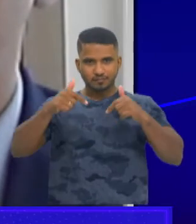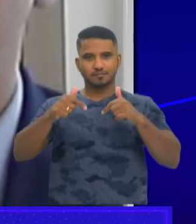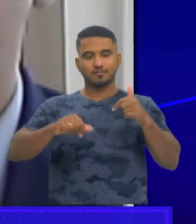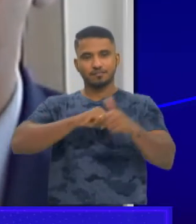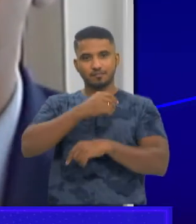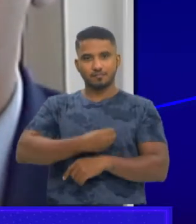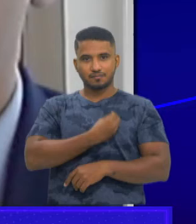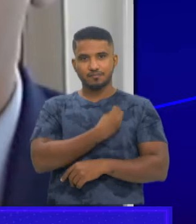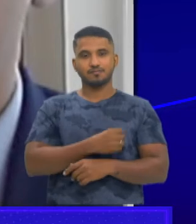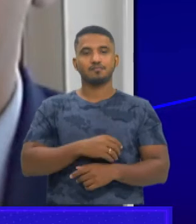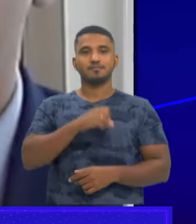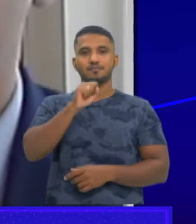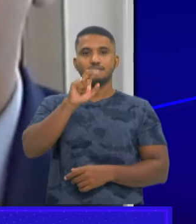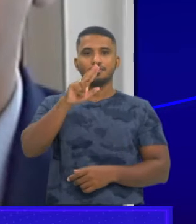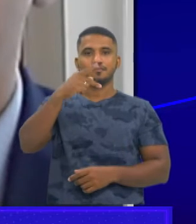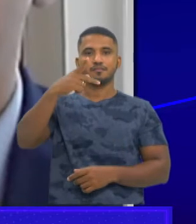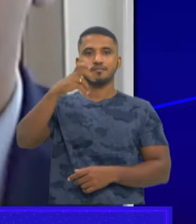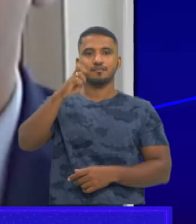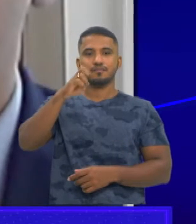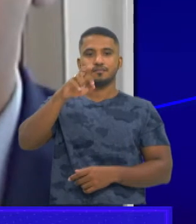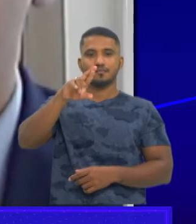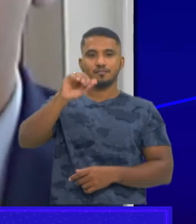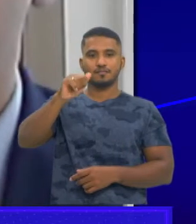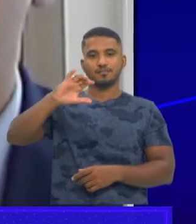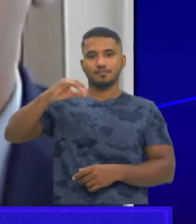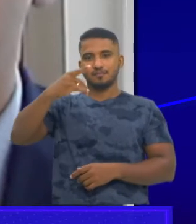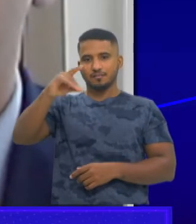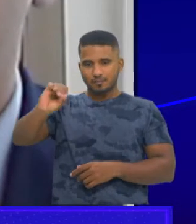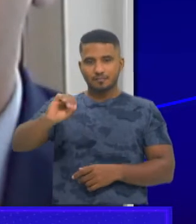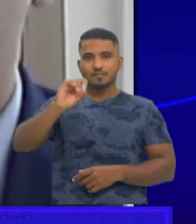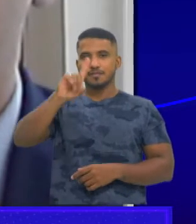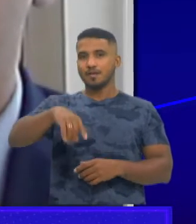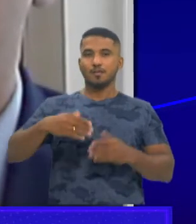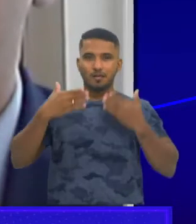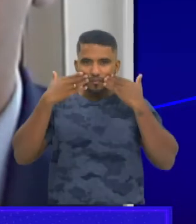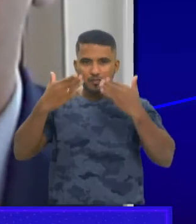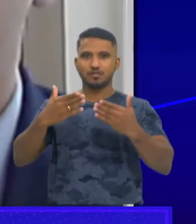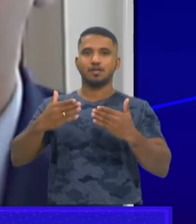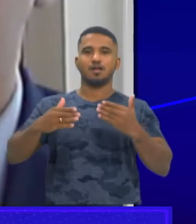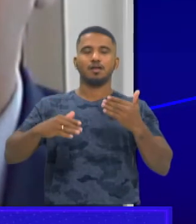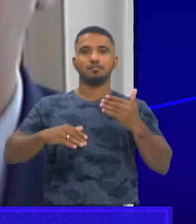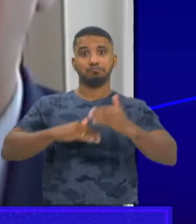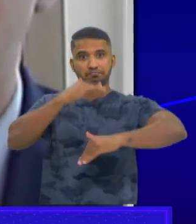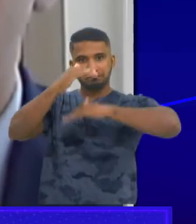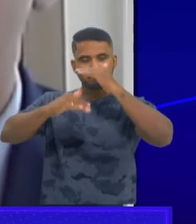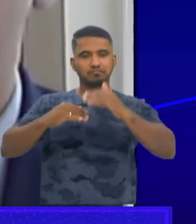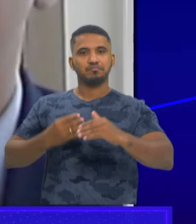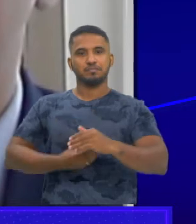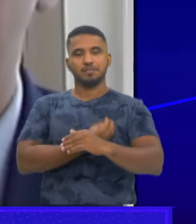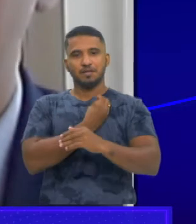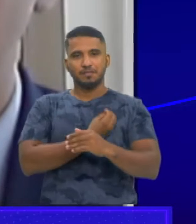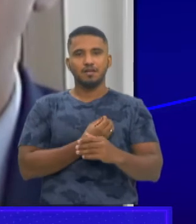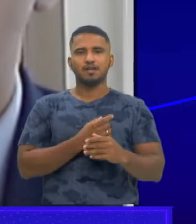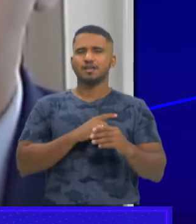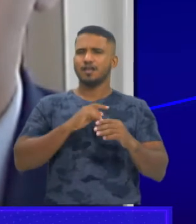bater recorde, em superação, eu acho que é a palavra mais adequada nesse sentido, essa superação ela é